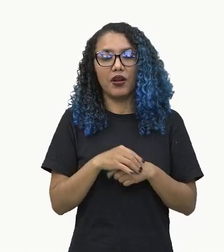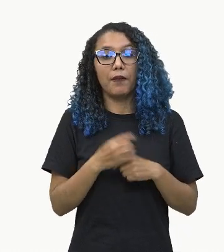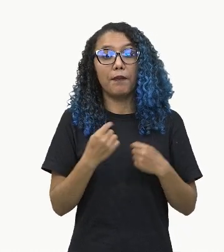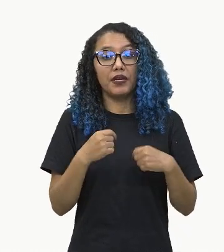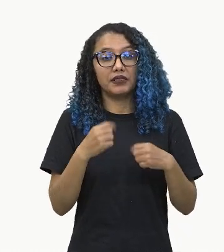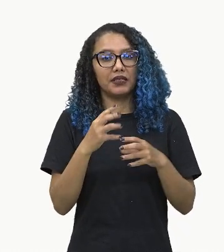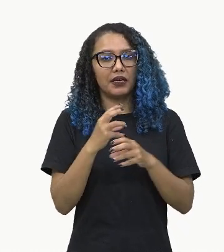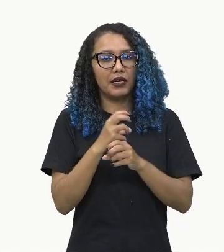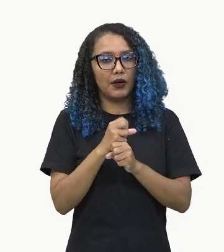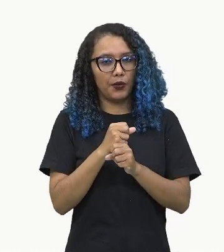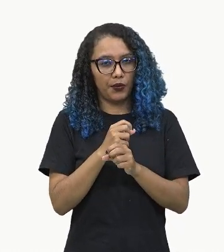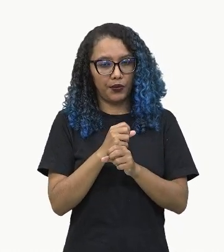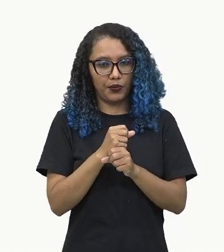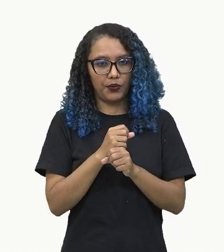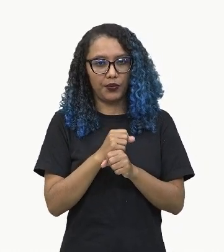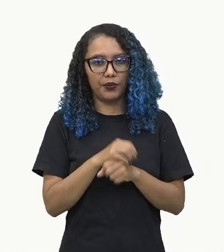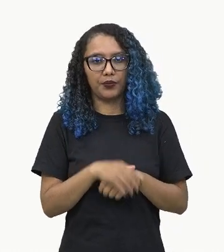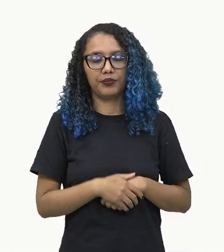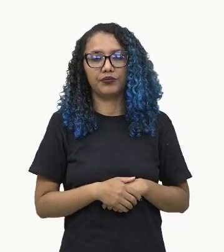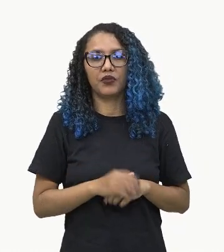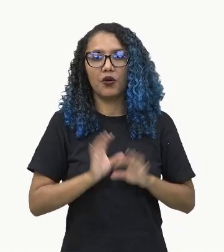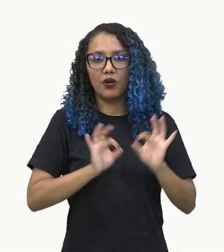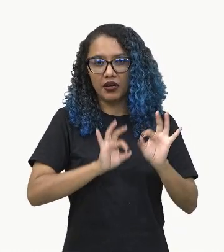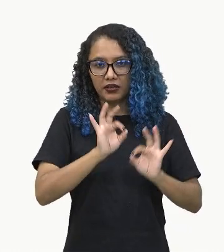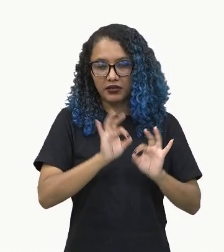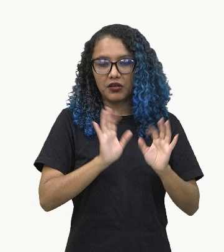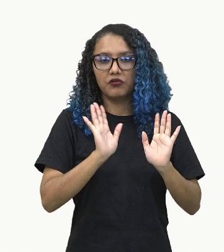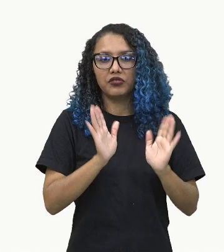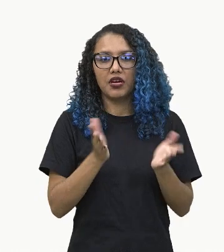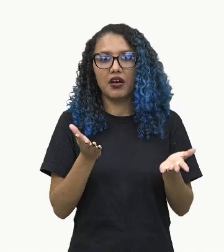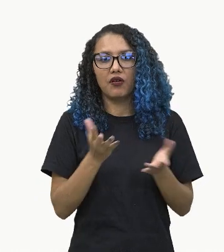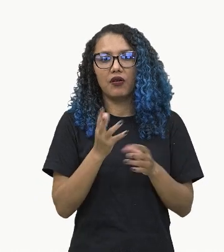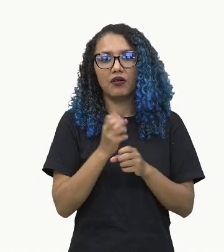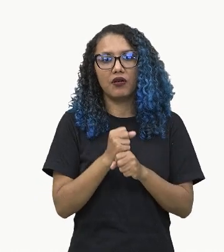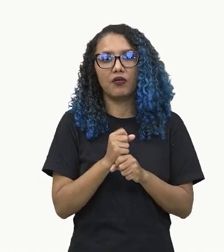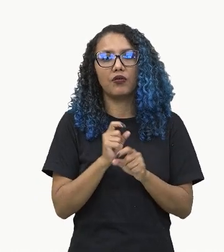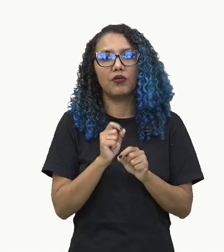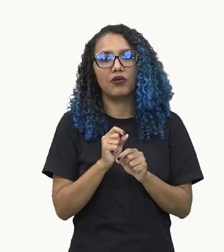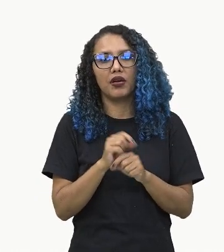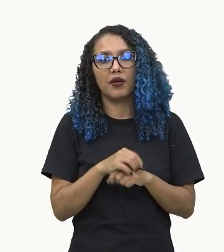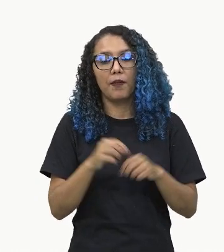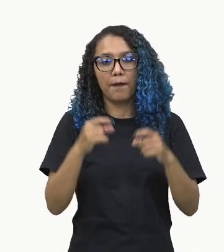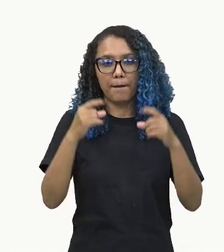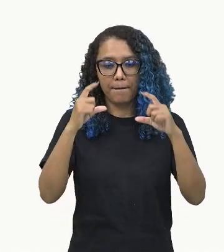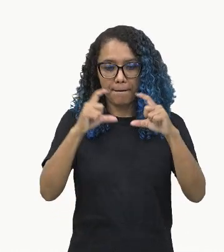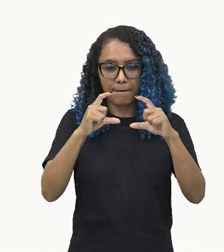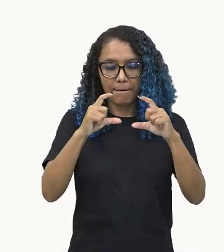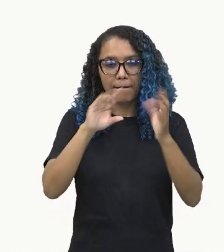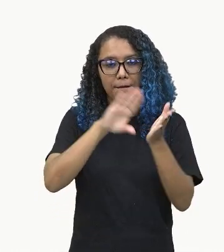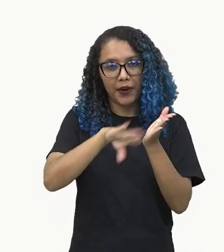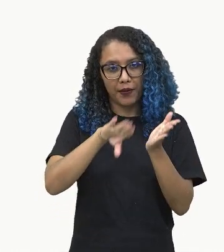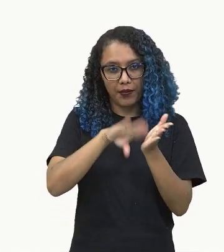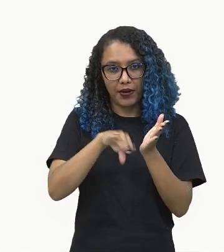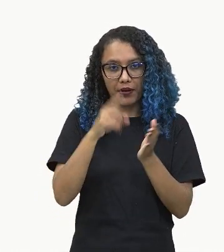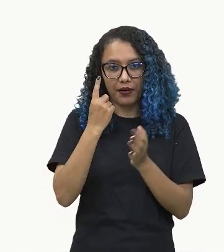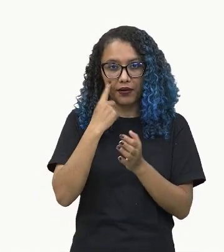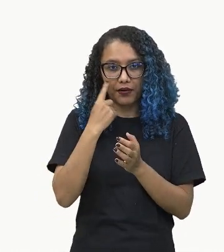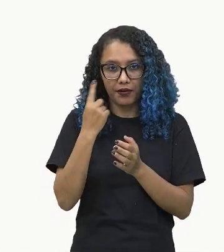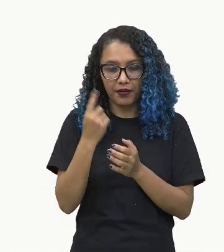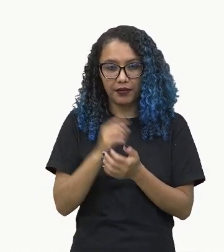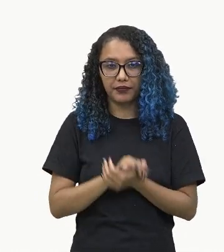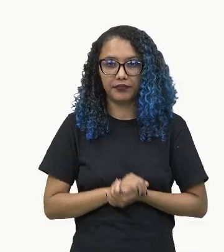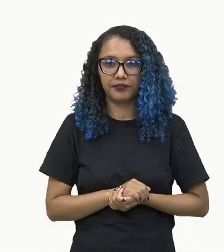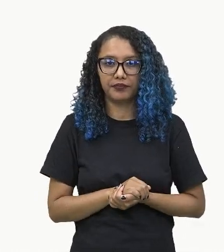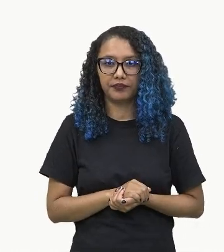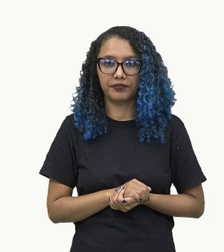fazer de cálculo. O que dá para fazer de cálculo aqui? Ó? Eu vou tirar o parêntese, tá? Este parêntese aqui, ó, eu vou